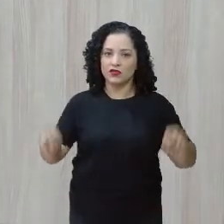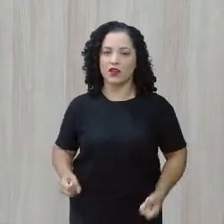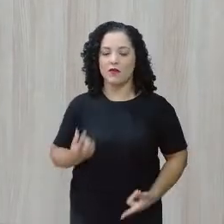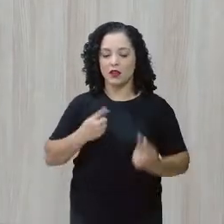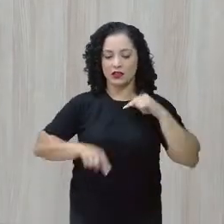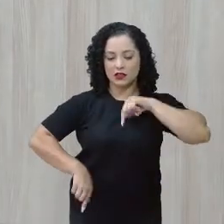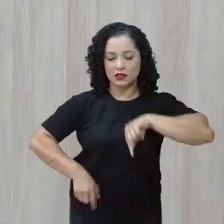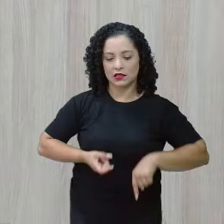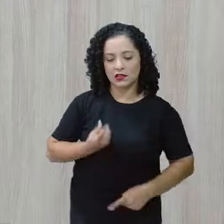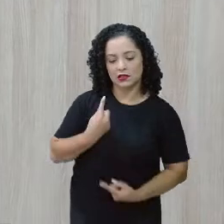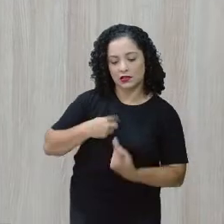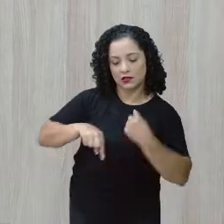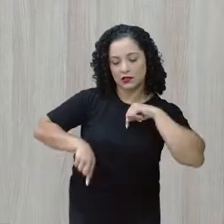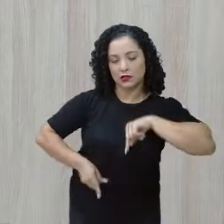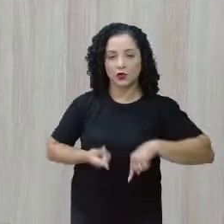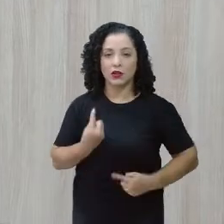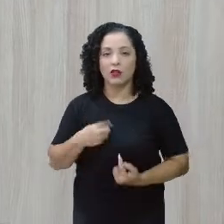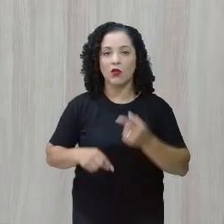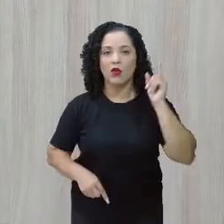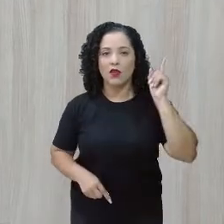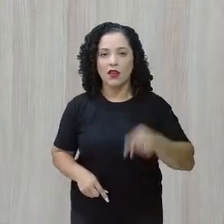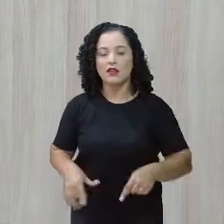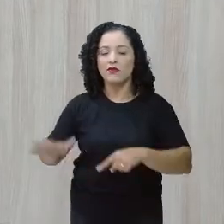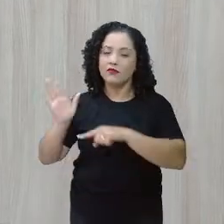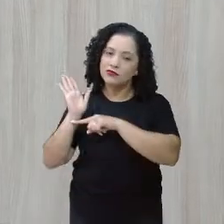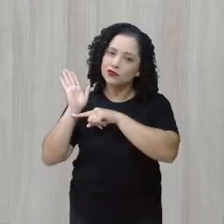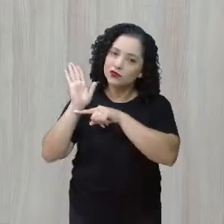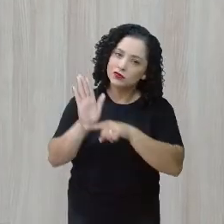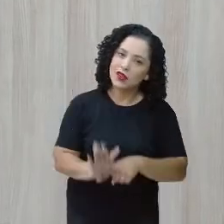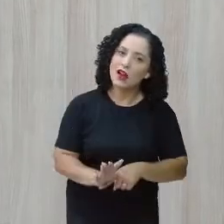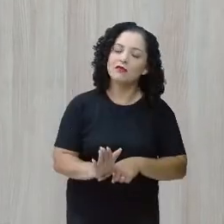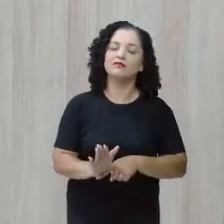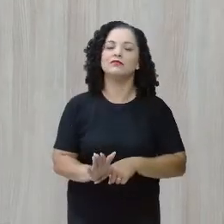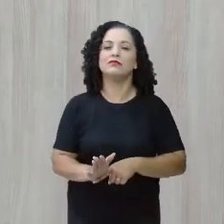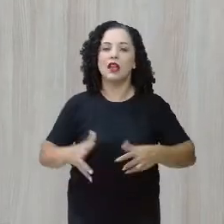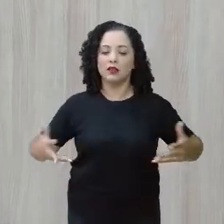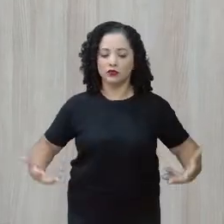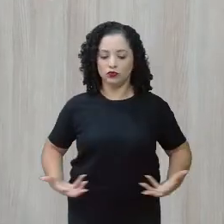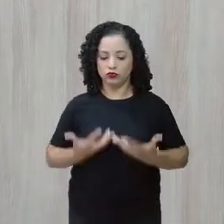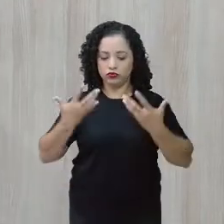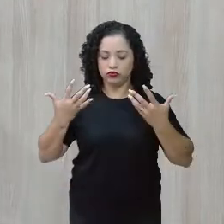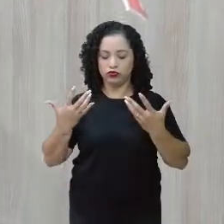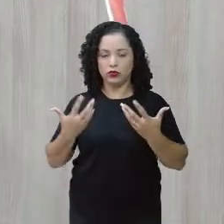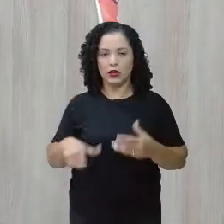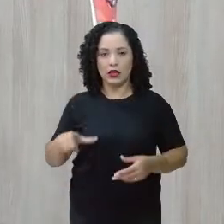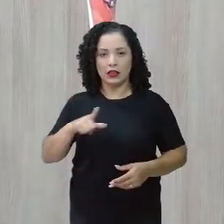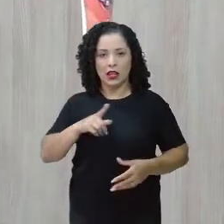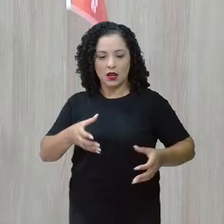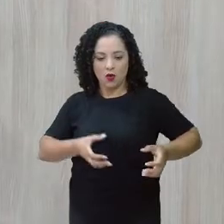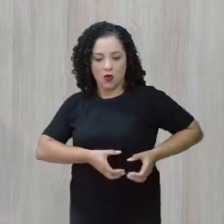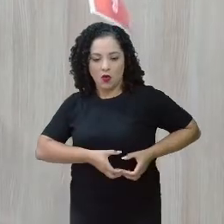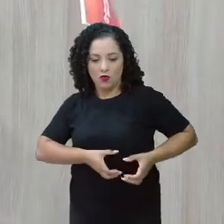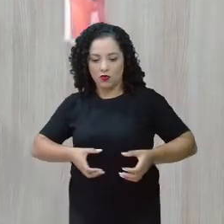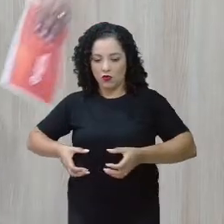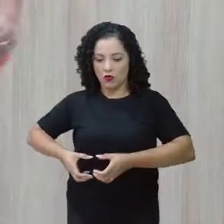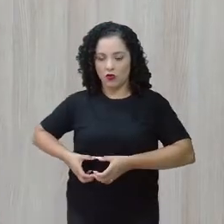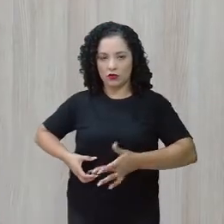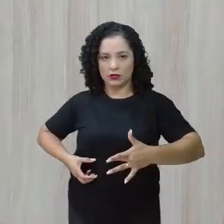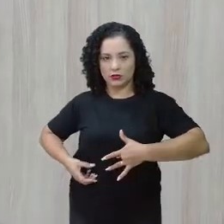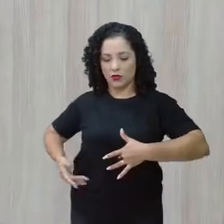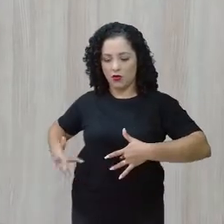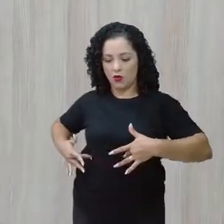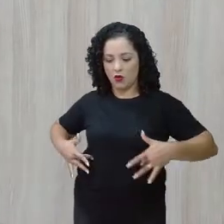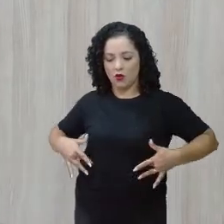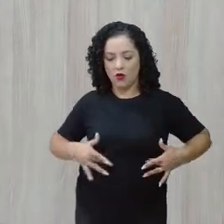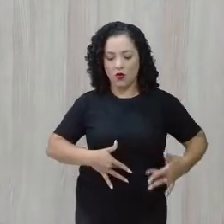capacidade. Ele vai também ajudar a coletar, porque tem órgãos específicos para excretar, para botar para fora.